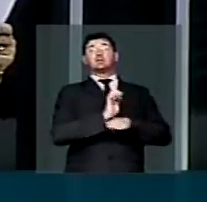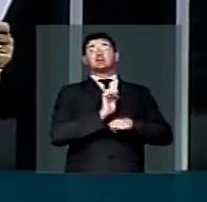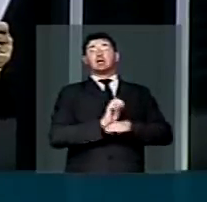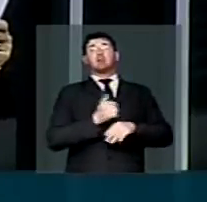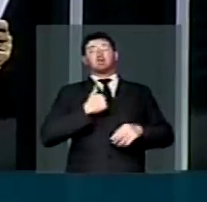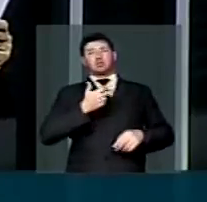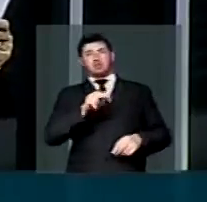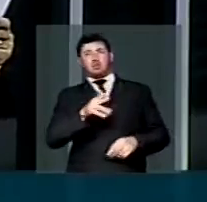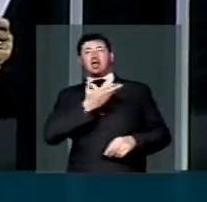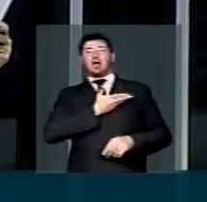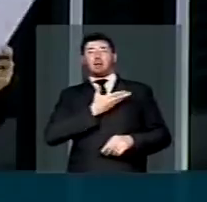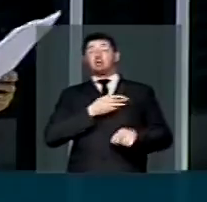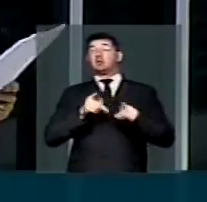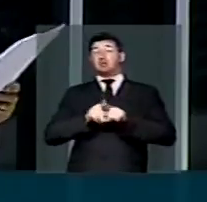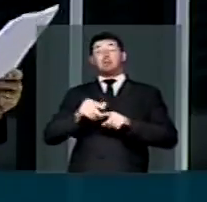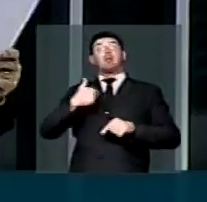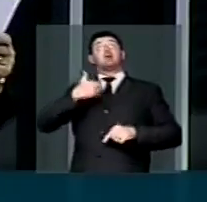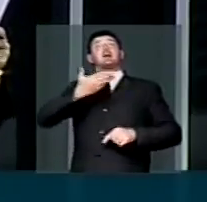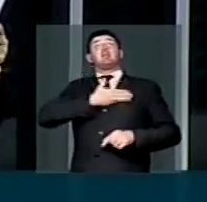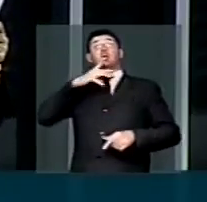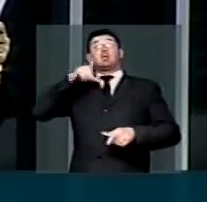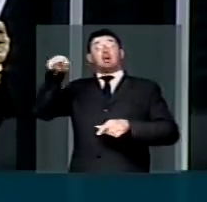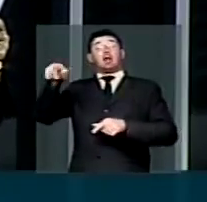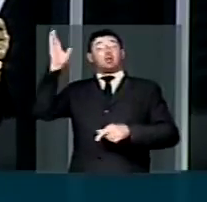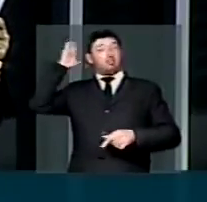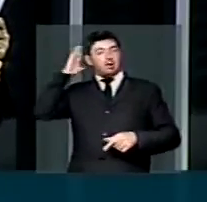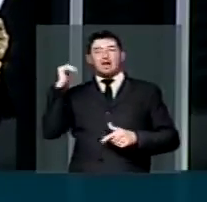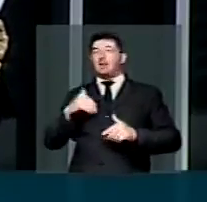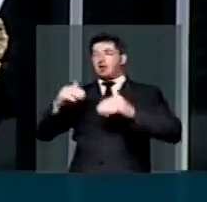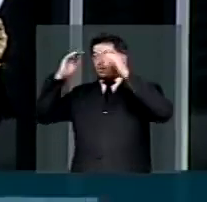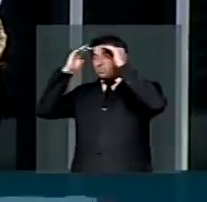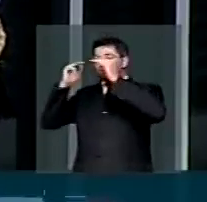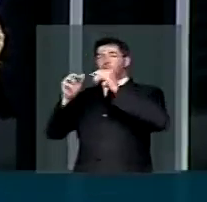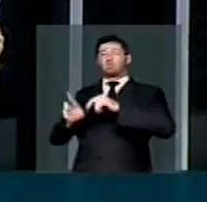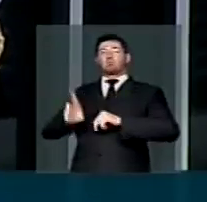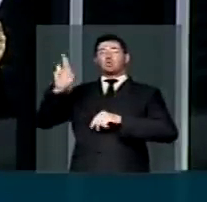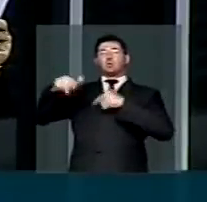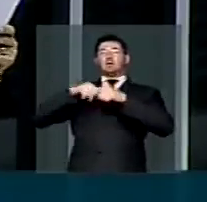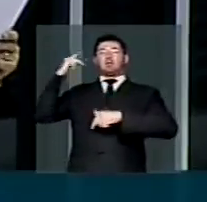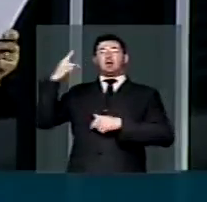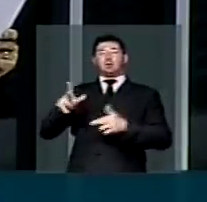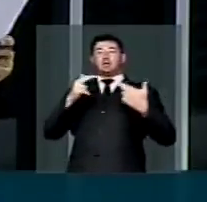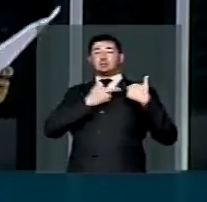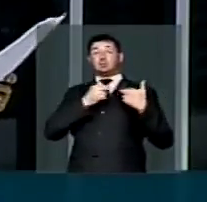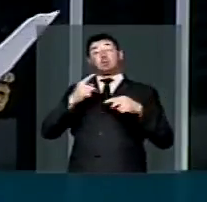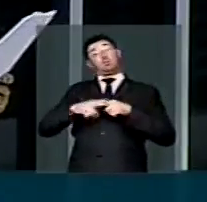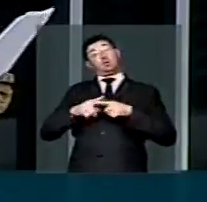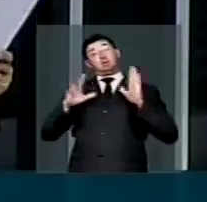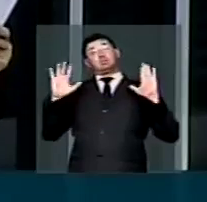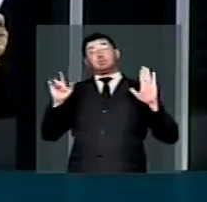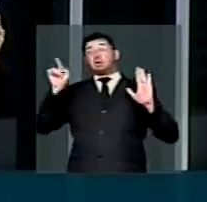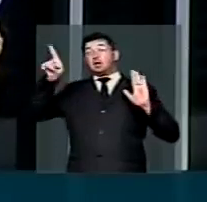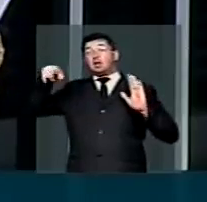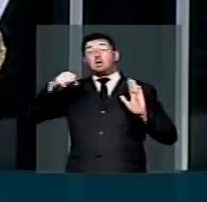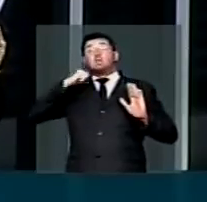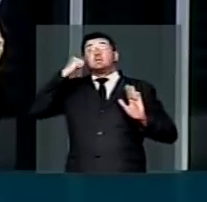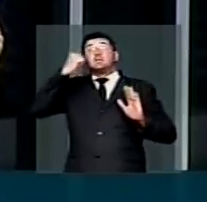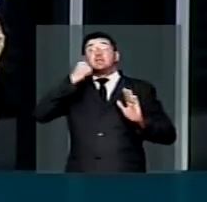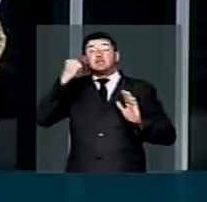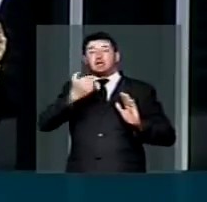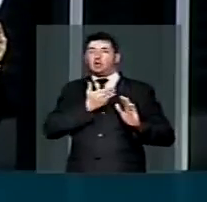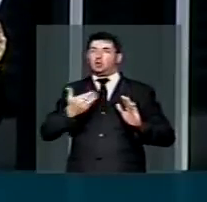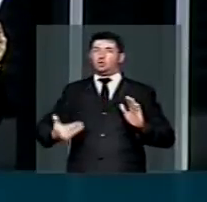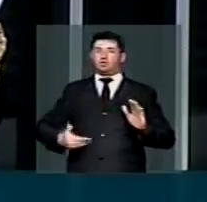e amigos do estado do Pará. Eu tenho respeito ao cargo que ele exerce, afinal de contas, ele é um senador